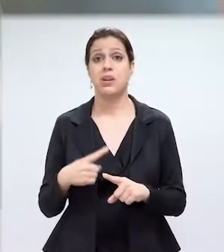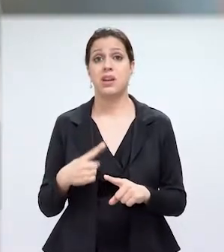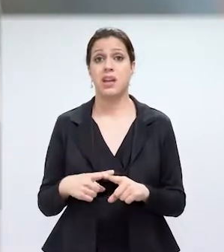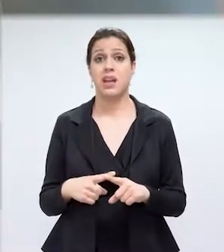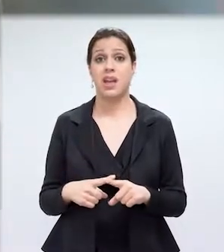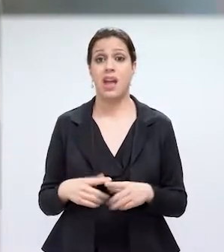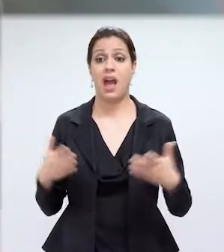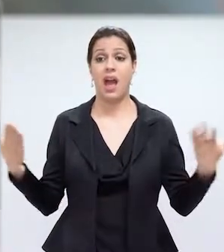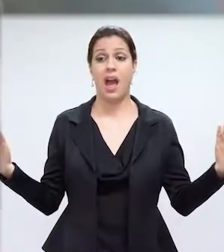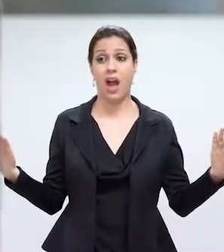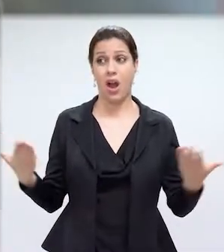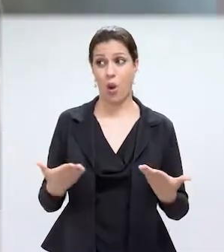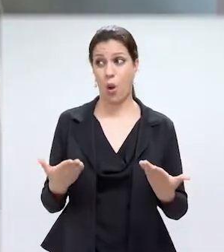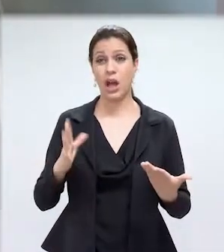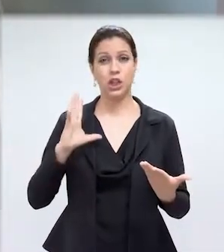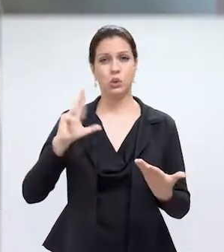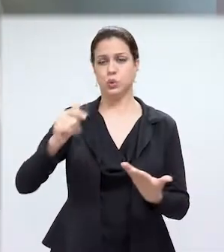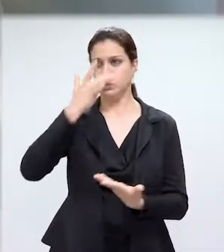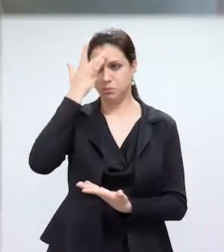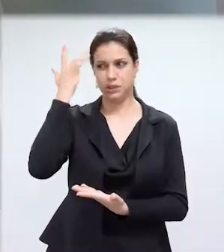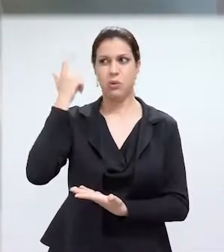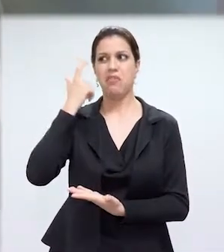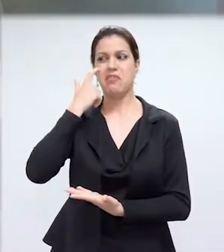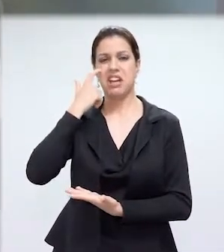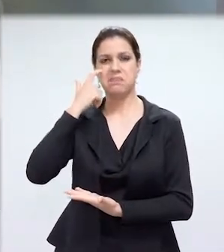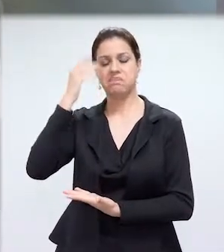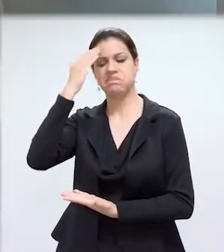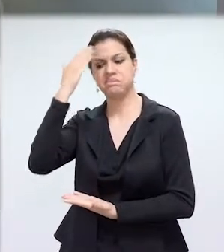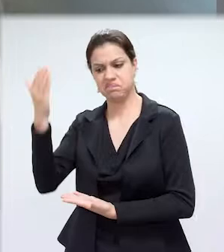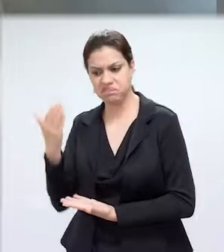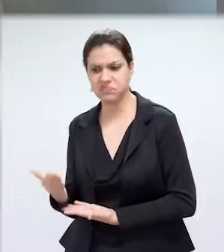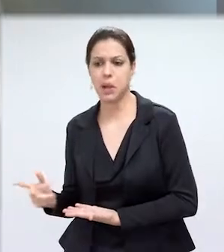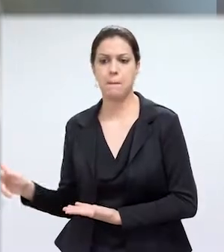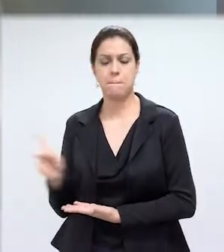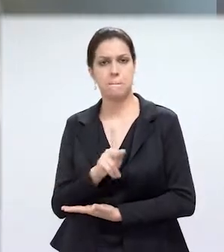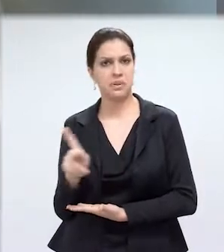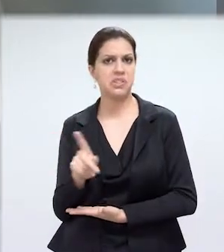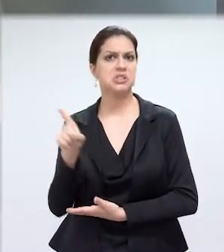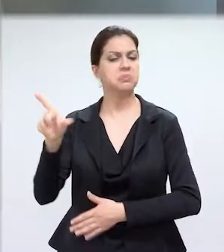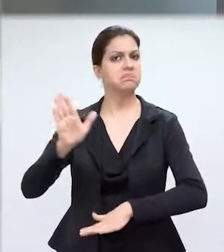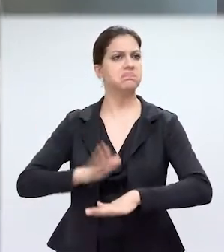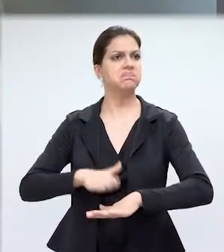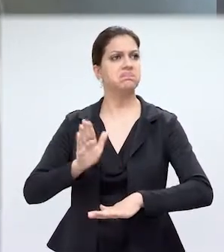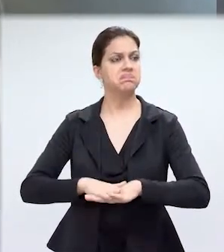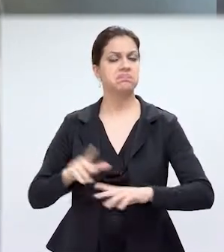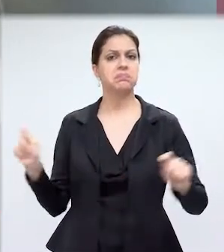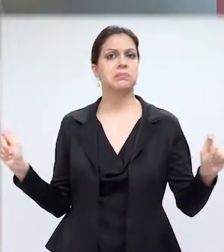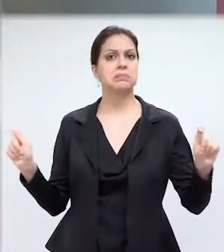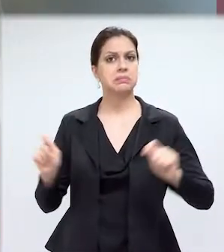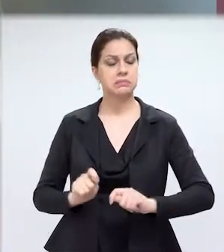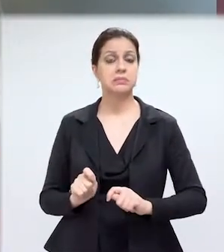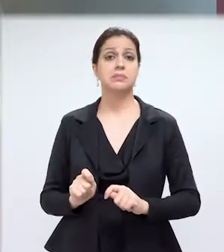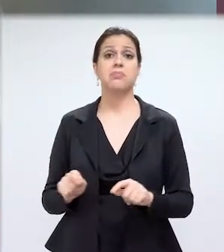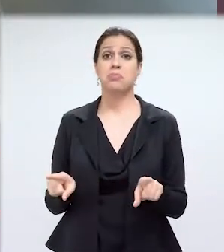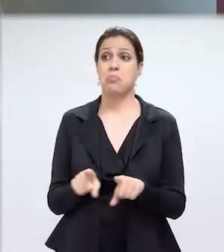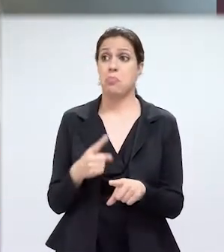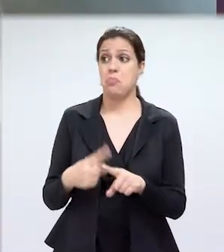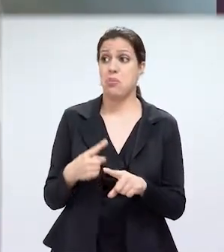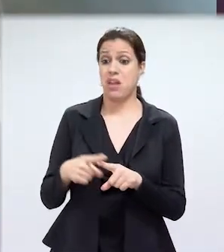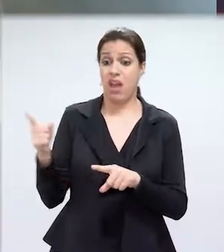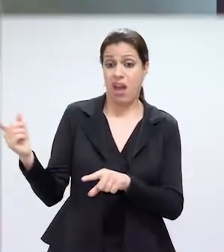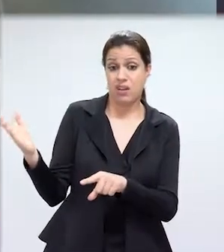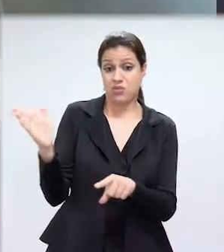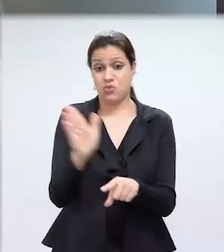pandemia, porque ele volta como uma figura que protagonizou, né, essa